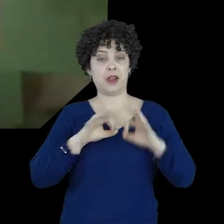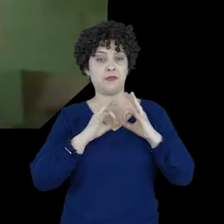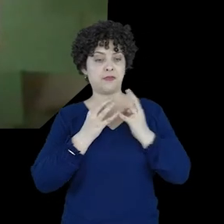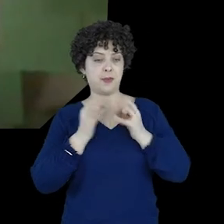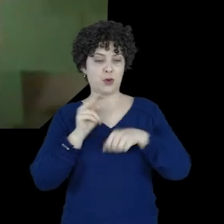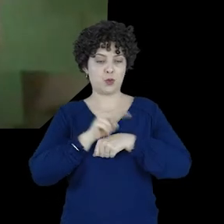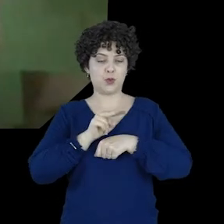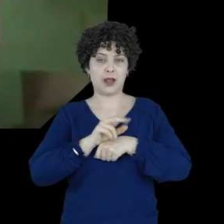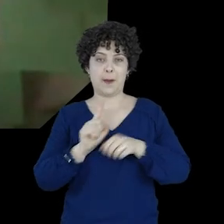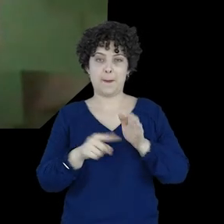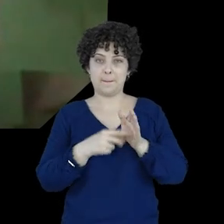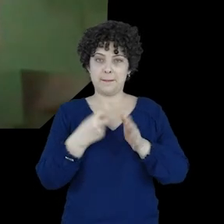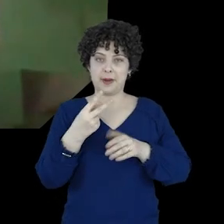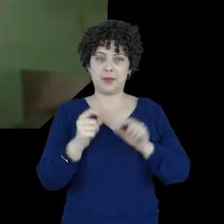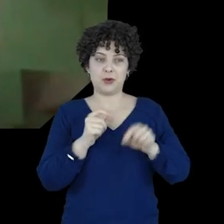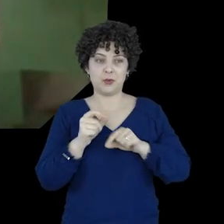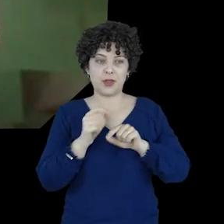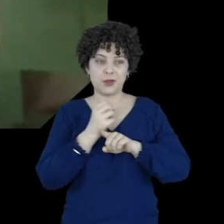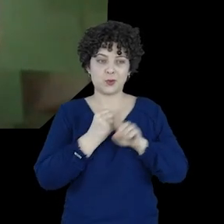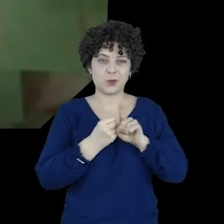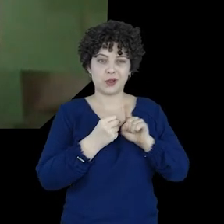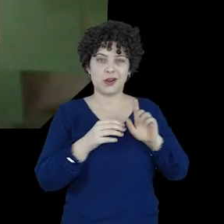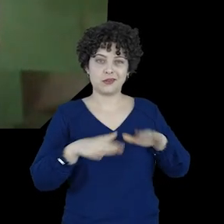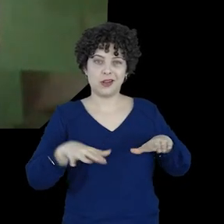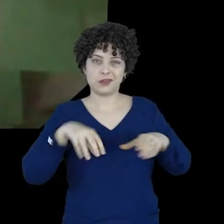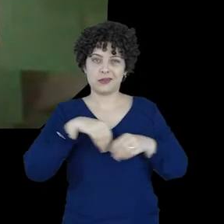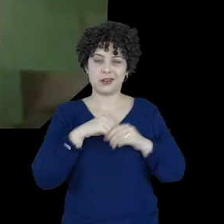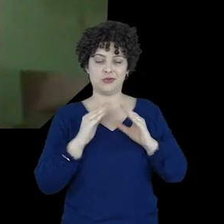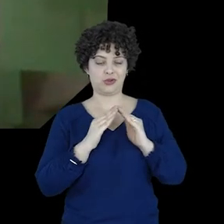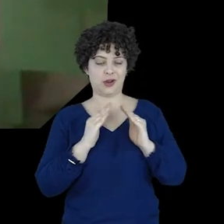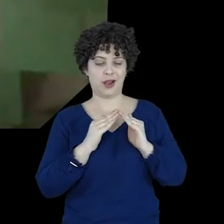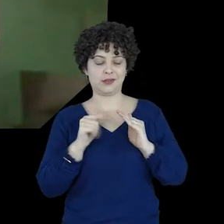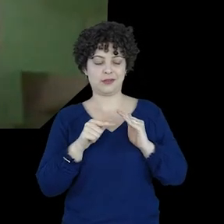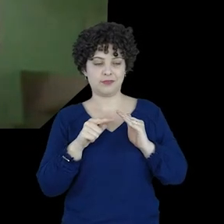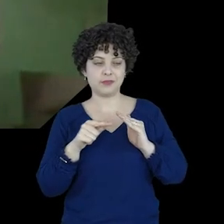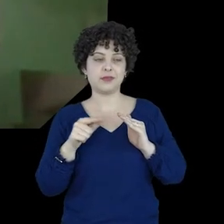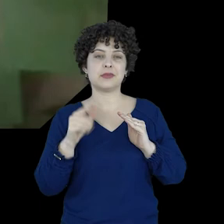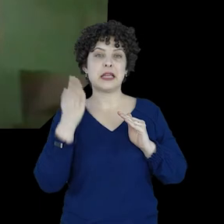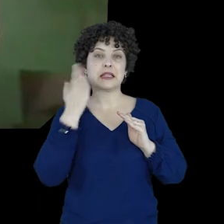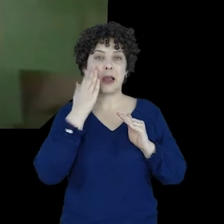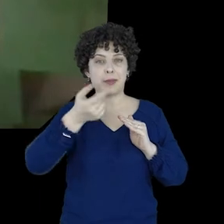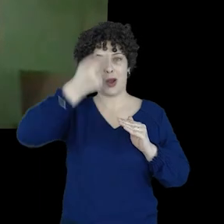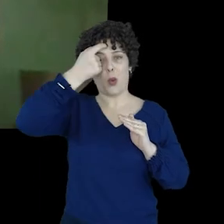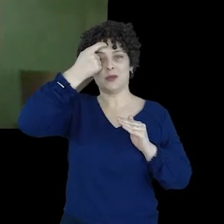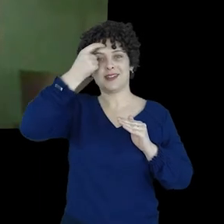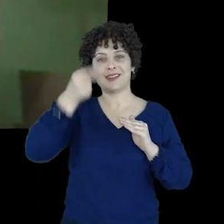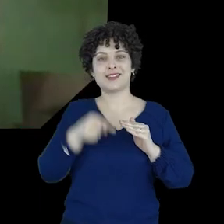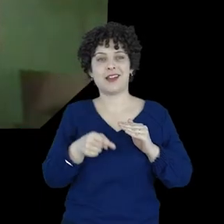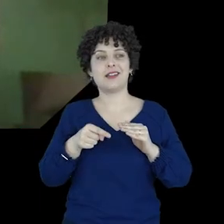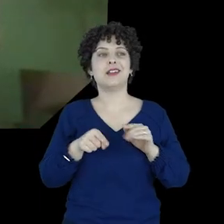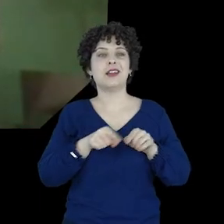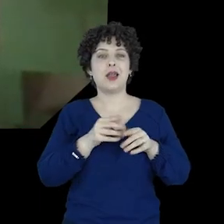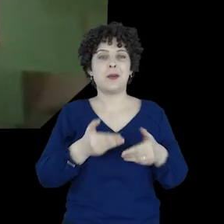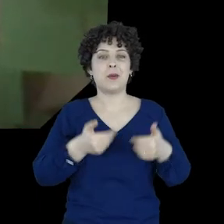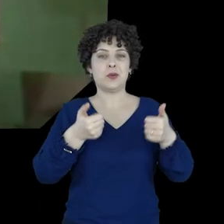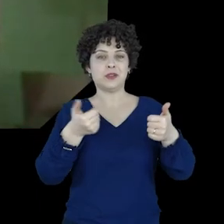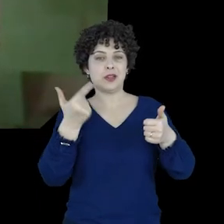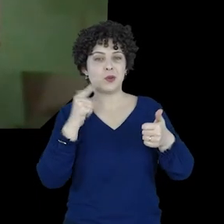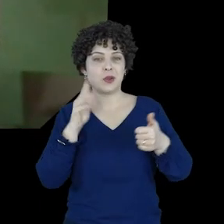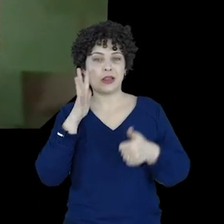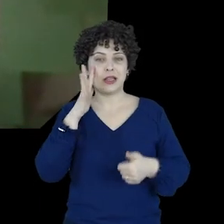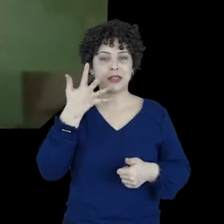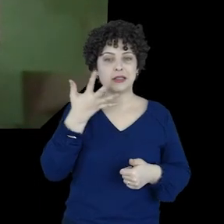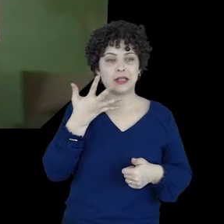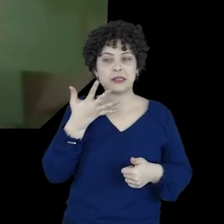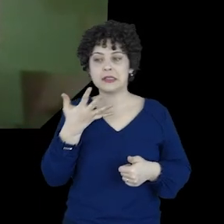pais, que são os primeiros agentes de socialização no lar, estejam à par da situação e estejam em melhor condição